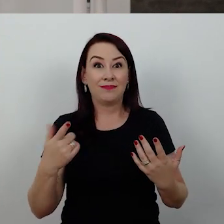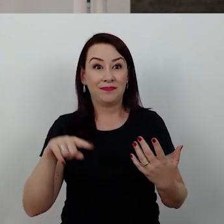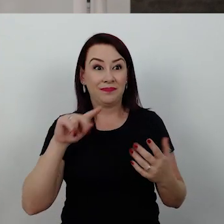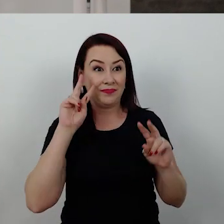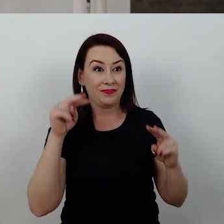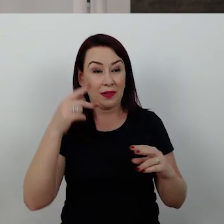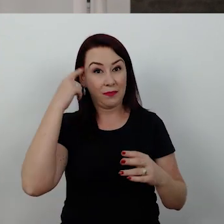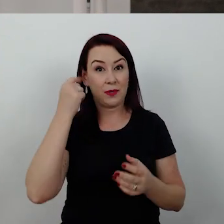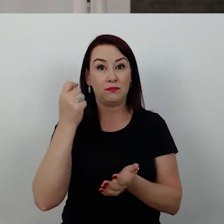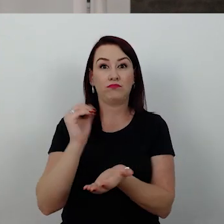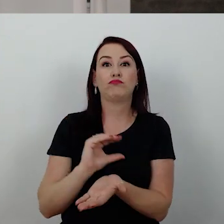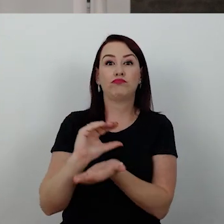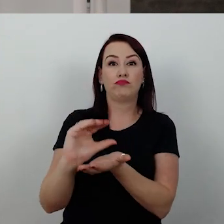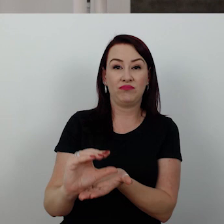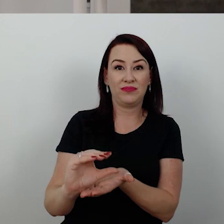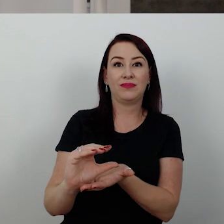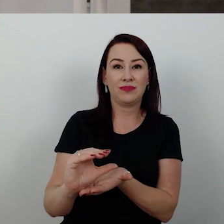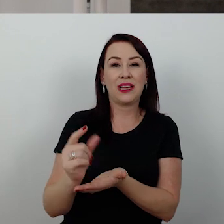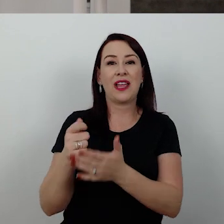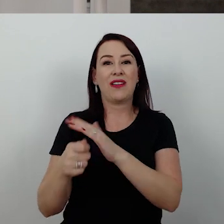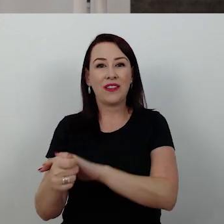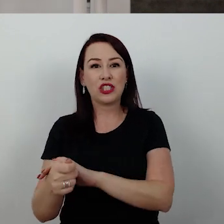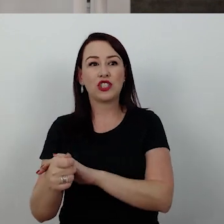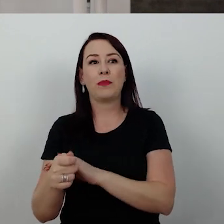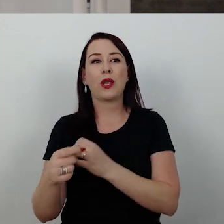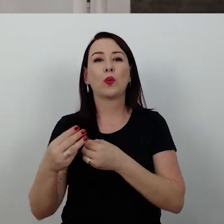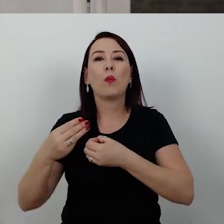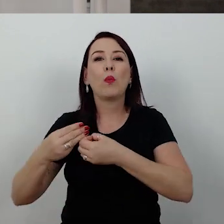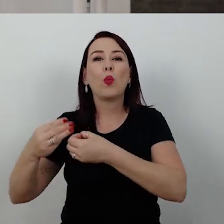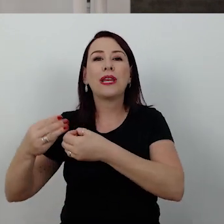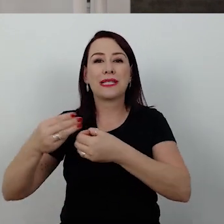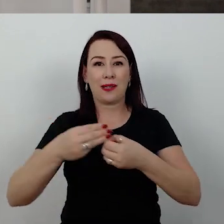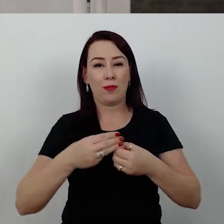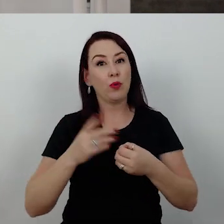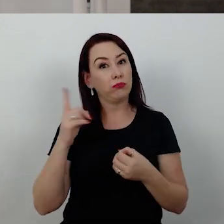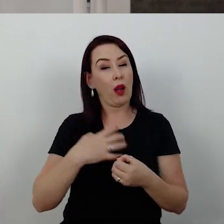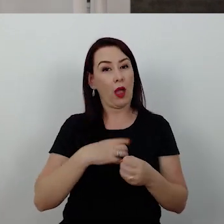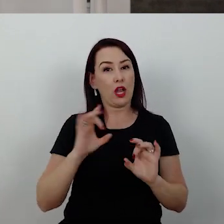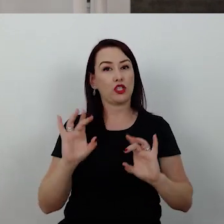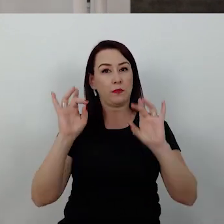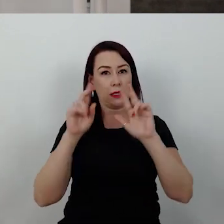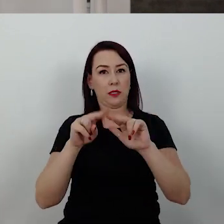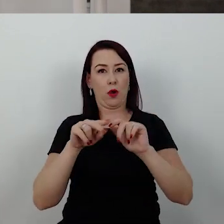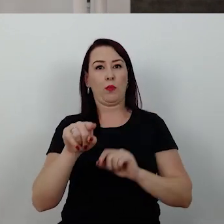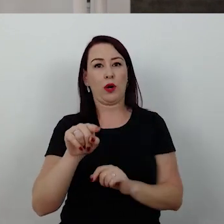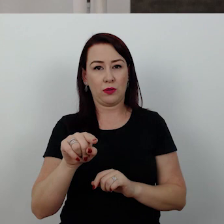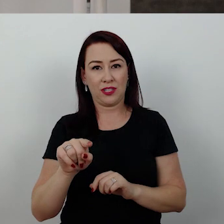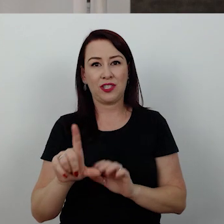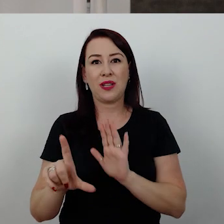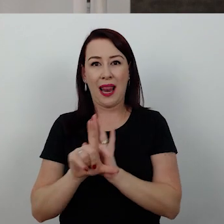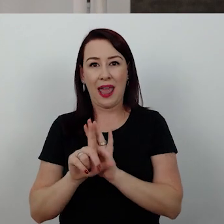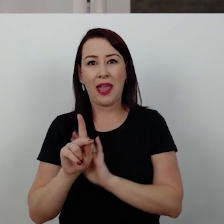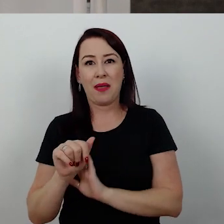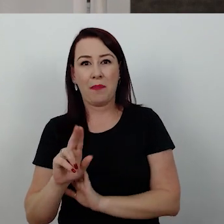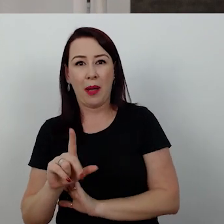esse montante de recurso sendo investidos em municípios. Esse é um diferencial, né, da